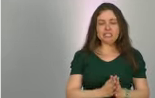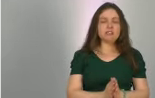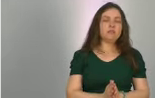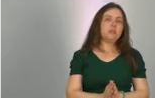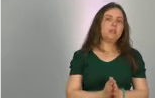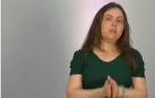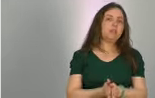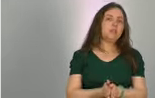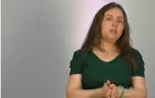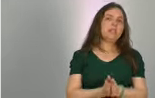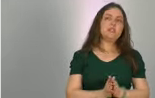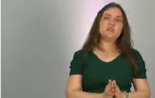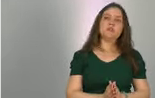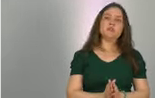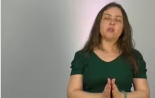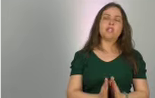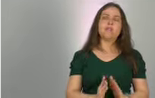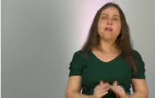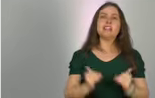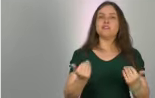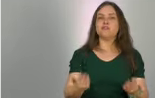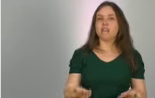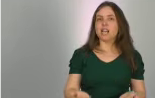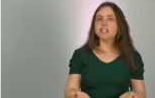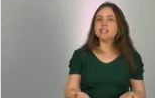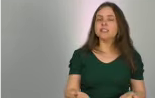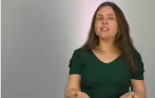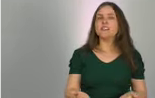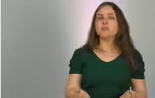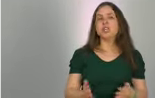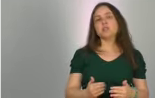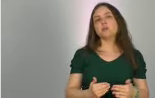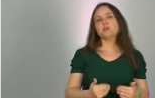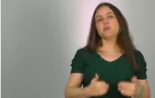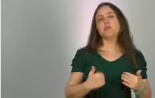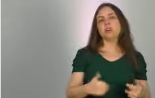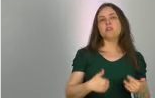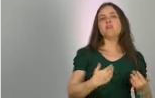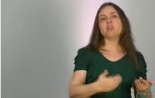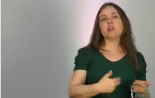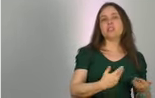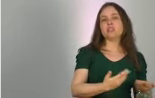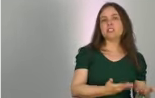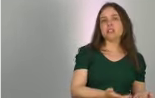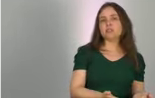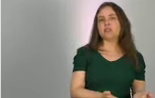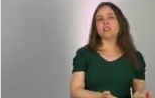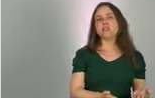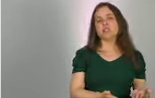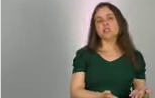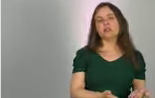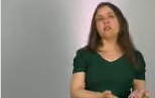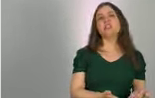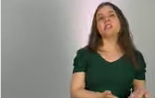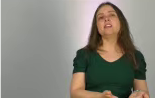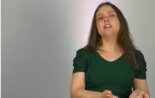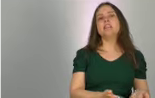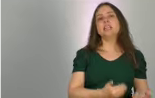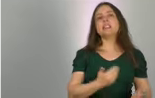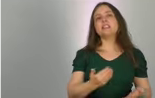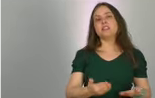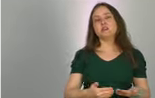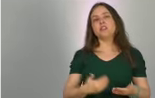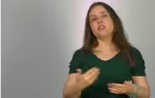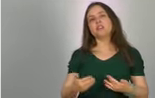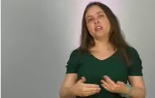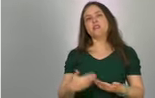pensando agora nessa questão da é isso se mostrar ainda mais eficaz porque as pessoas podem continuar tendo acesso essas coleções